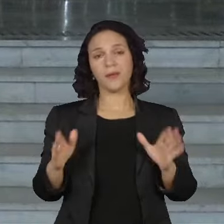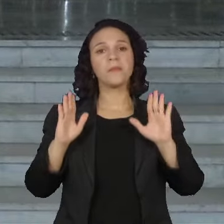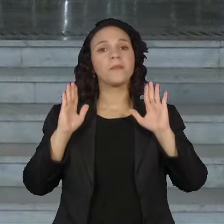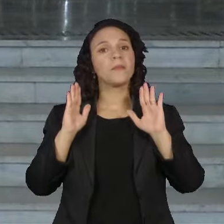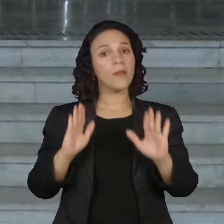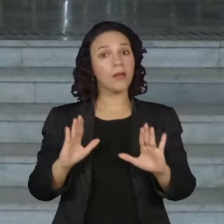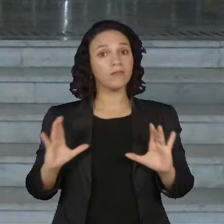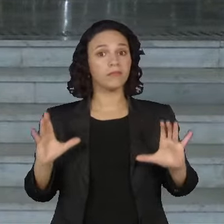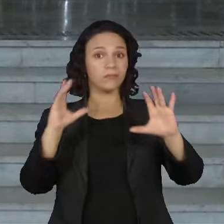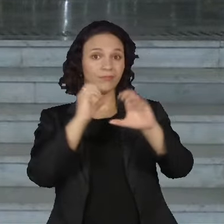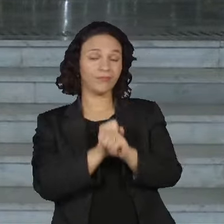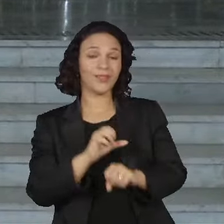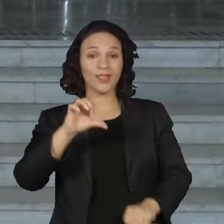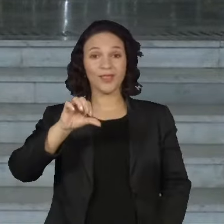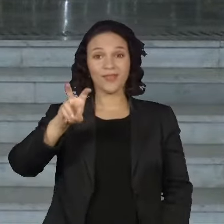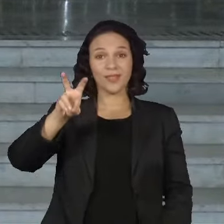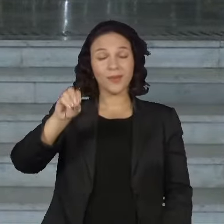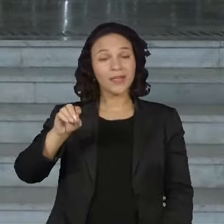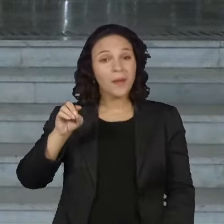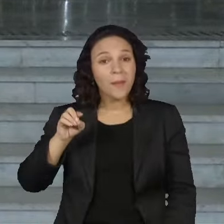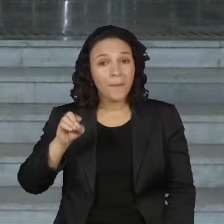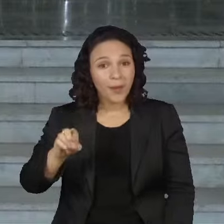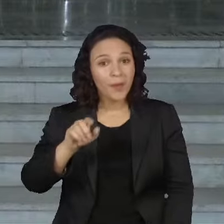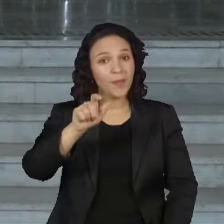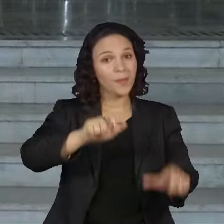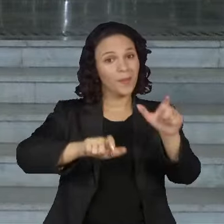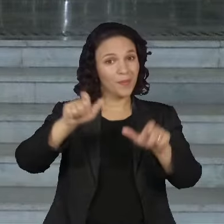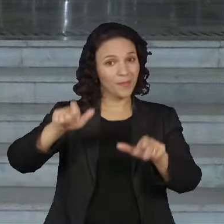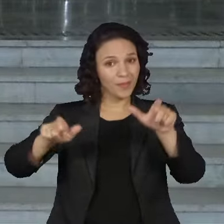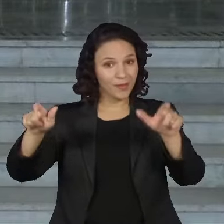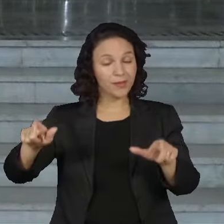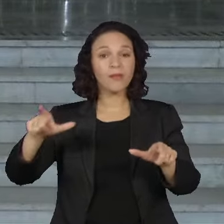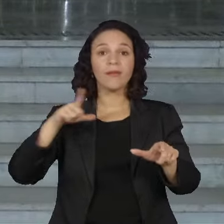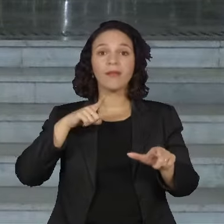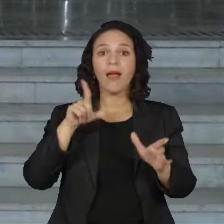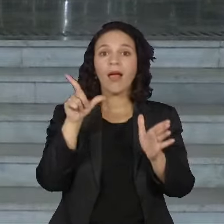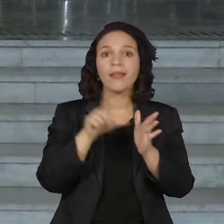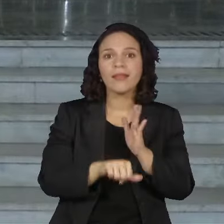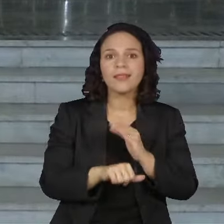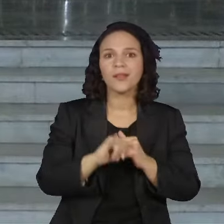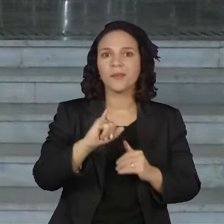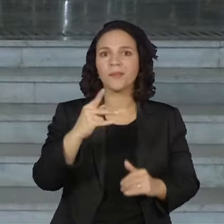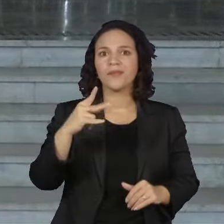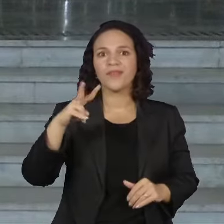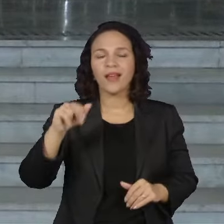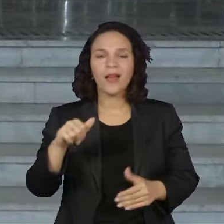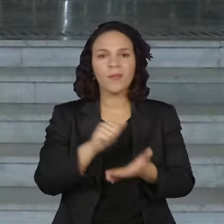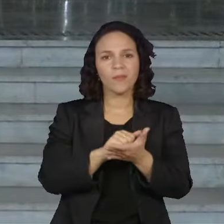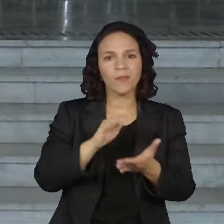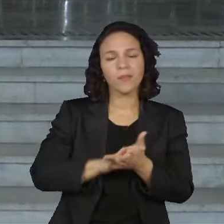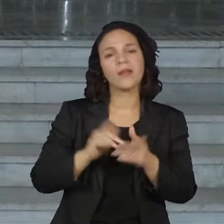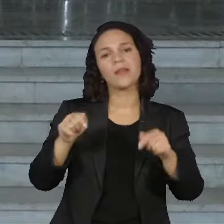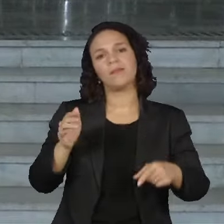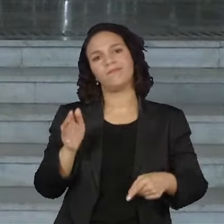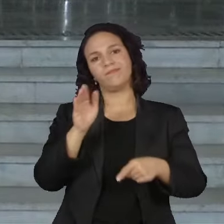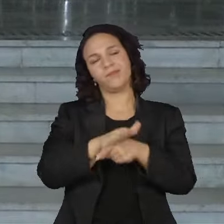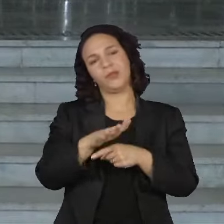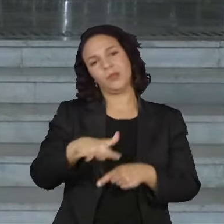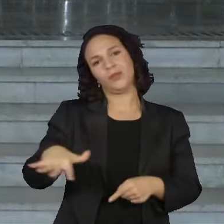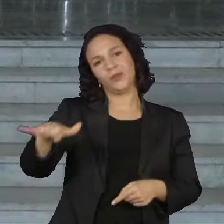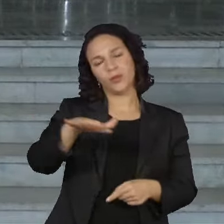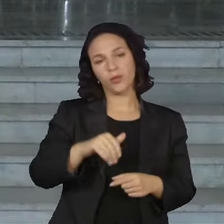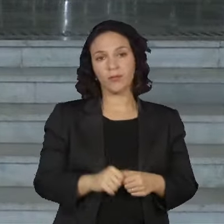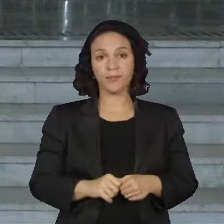os 950 mil contribuintes do Estado que estão com valores em atraso poderão ser beneficiados. Há